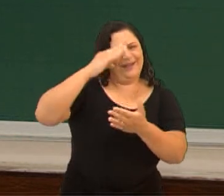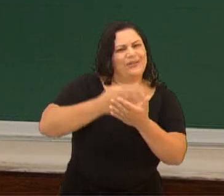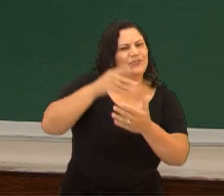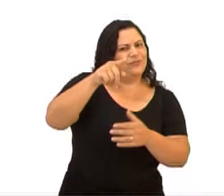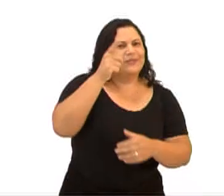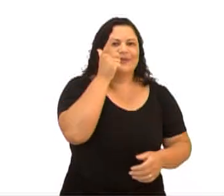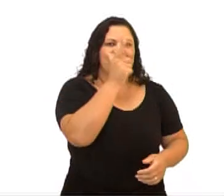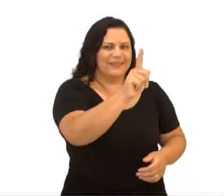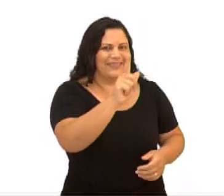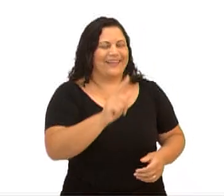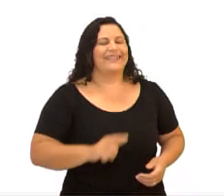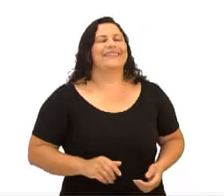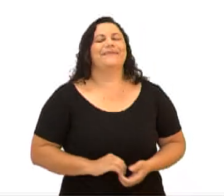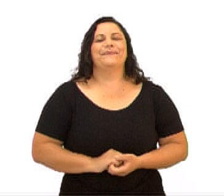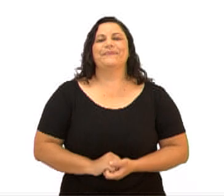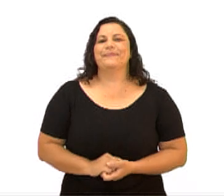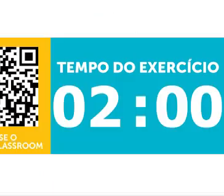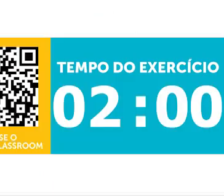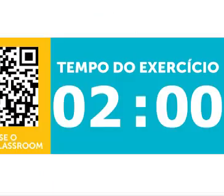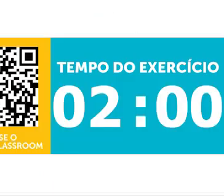gente corrige.